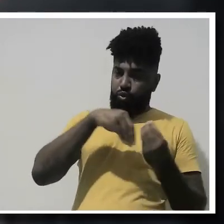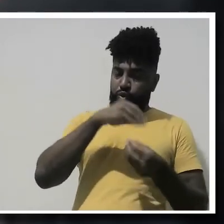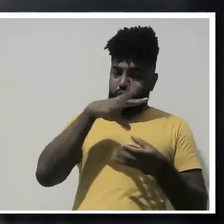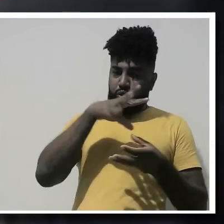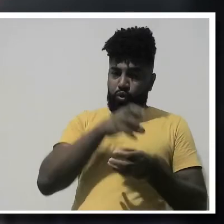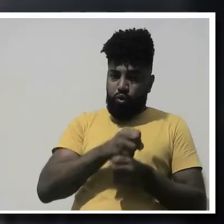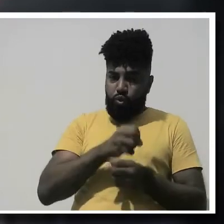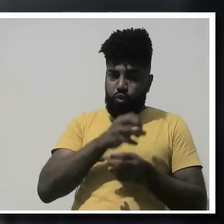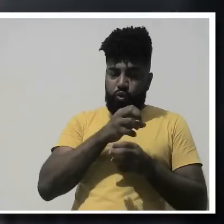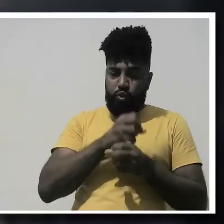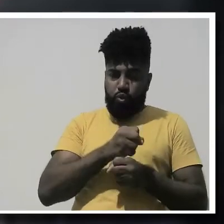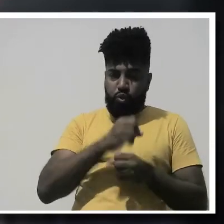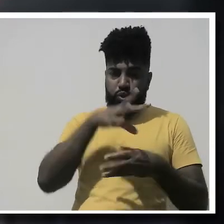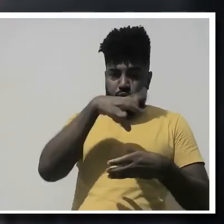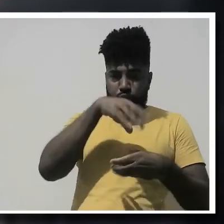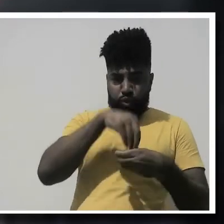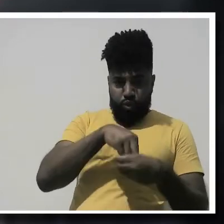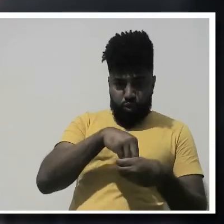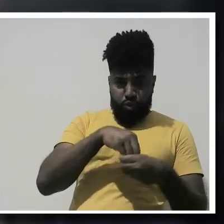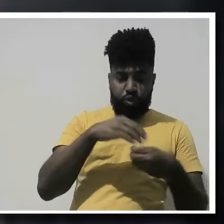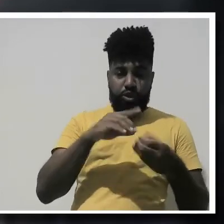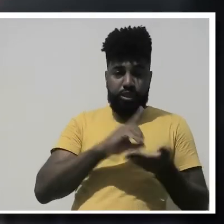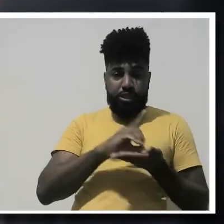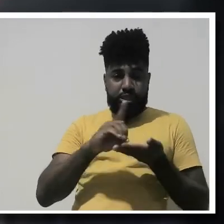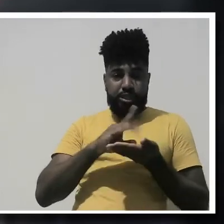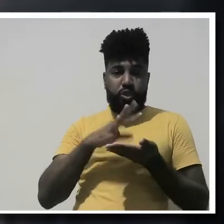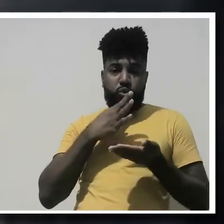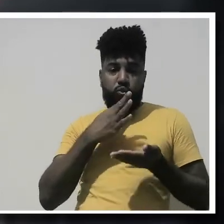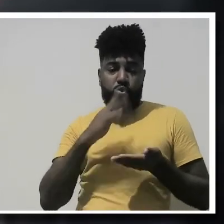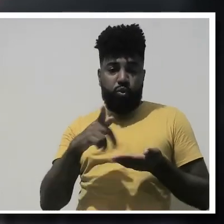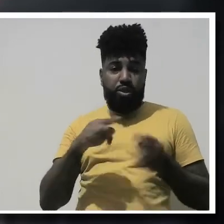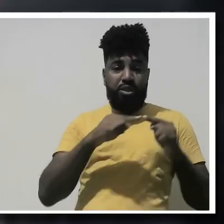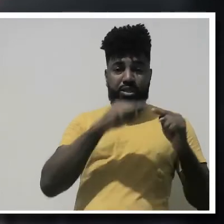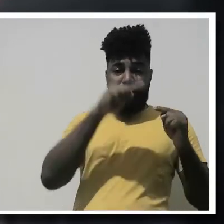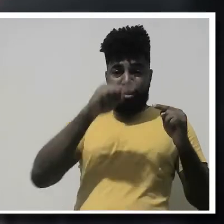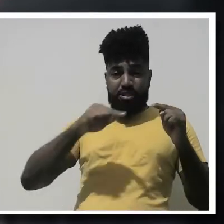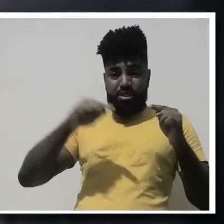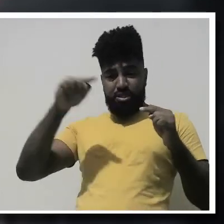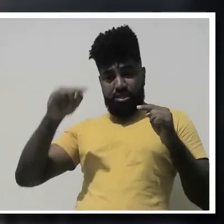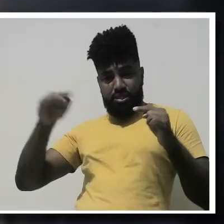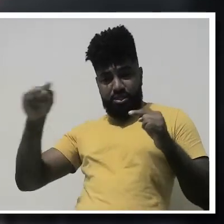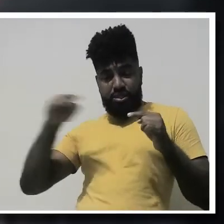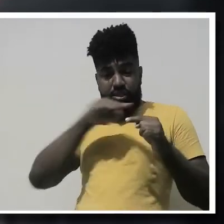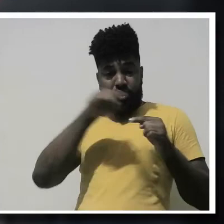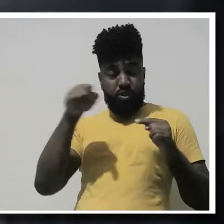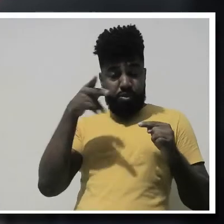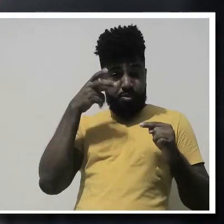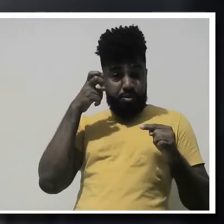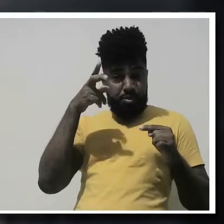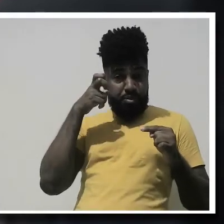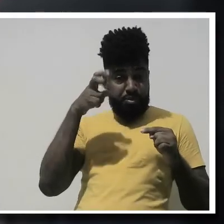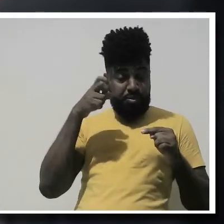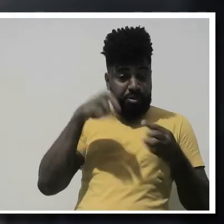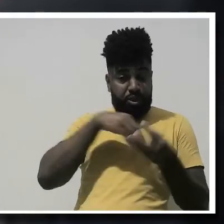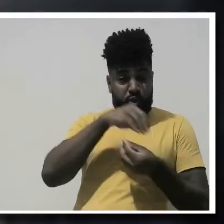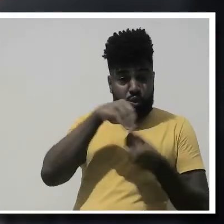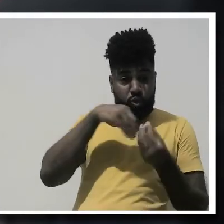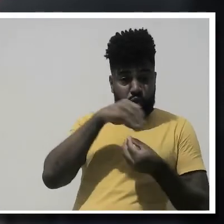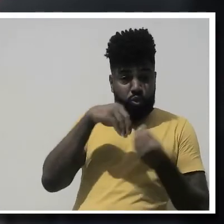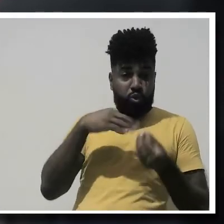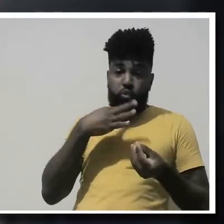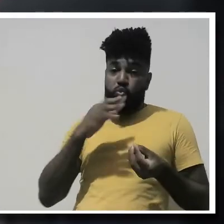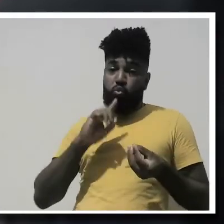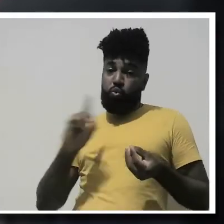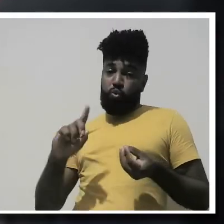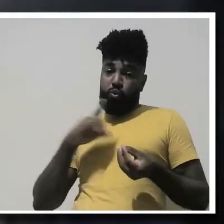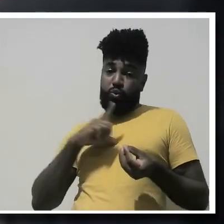de concentração e densidade conhecida para traçar um gráfico que vai nos servir para predizer a concentração de soluções que a gente não conhece.